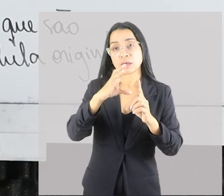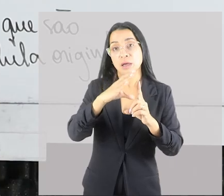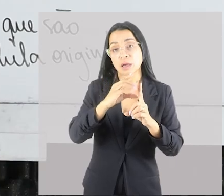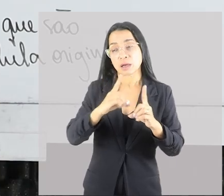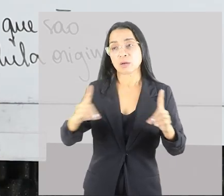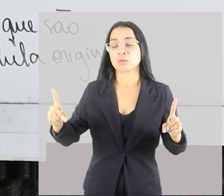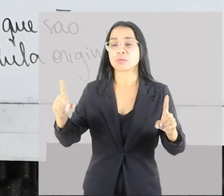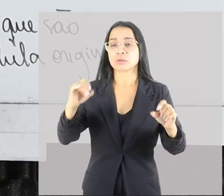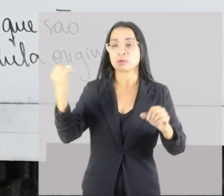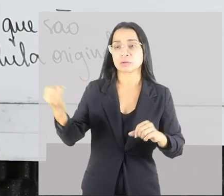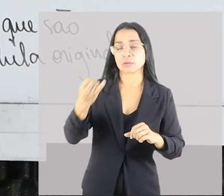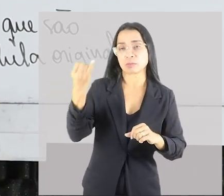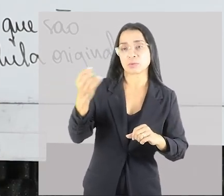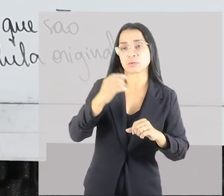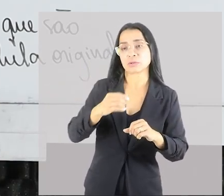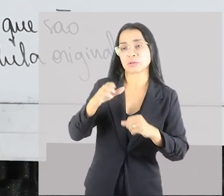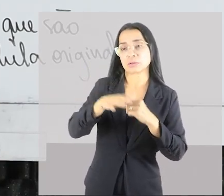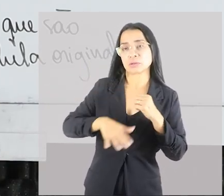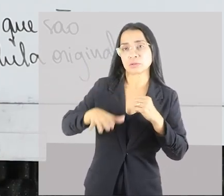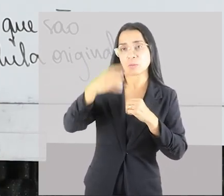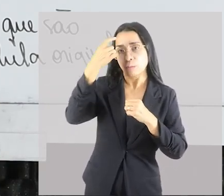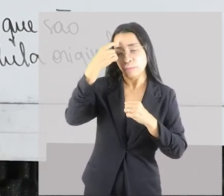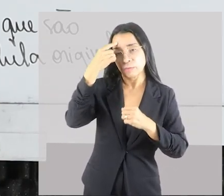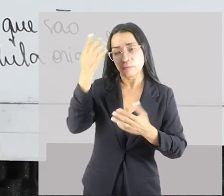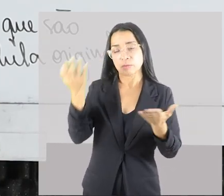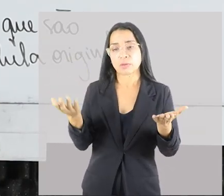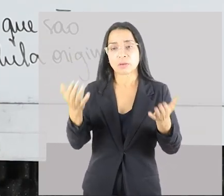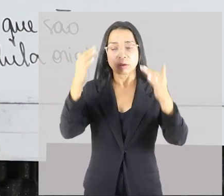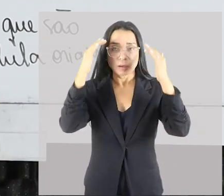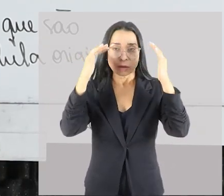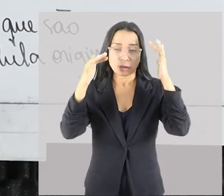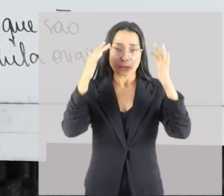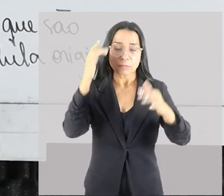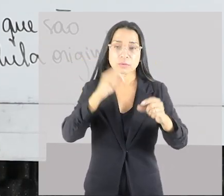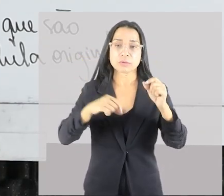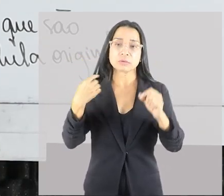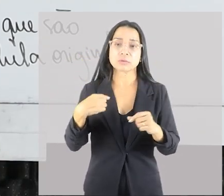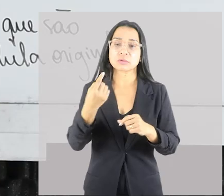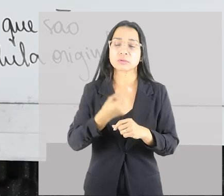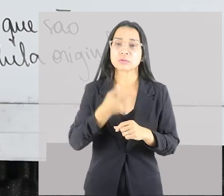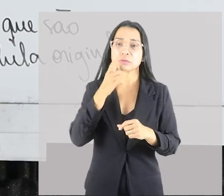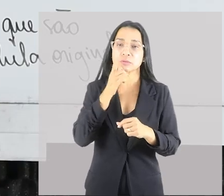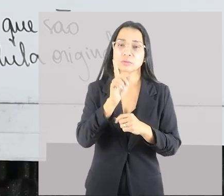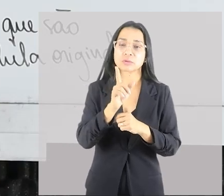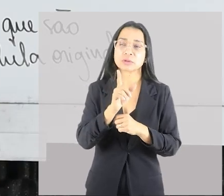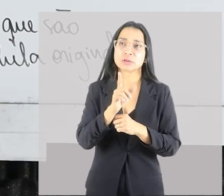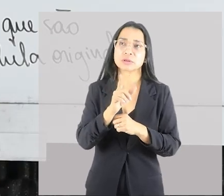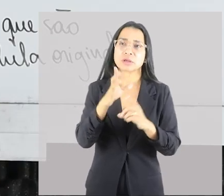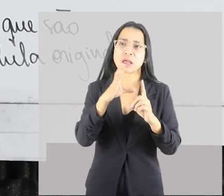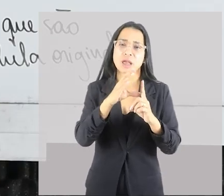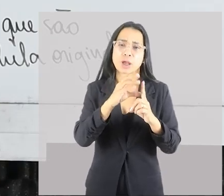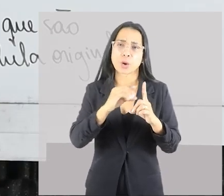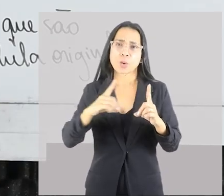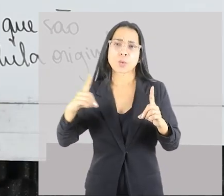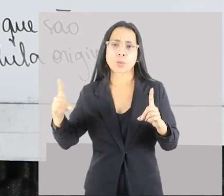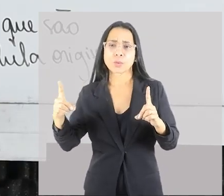muito importante a nível da gente pensar, né? Imagina a gente conseguir clonar um órgão saudável, né? Não vamos aí